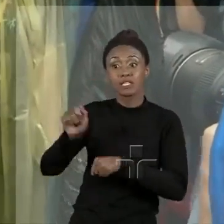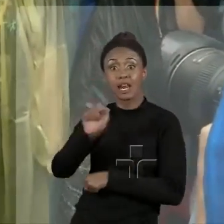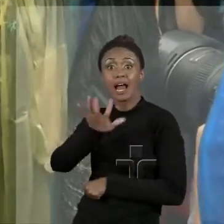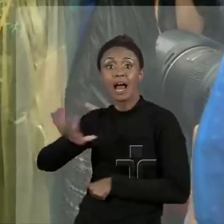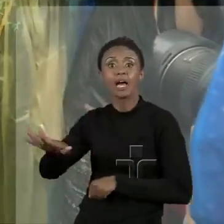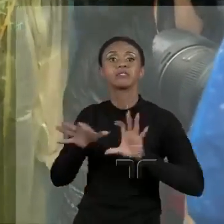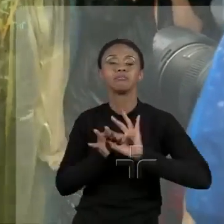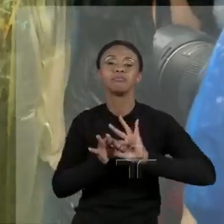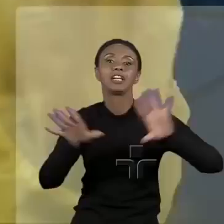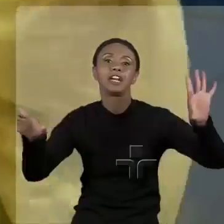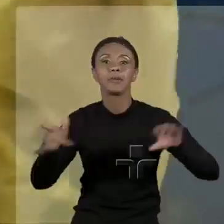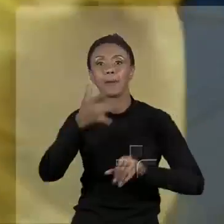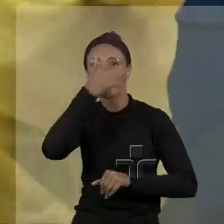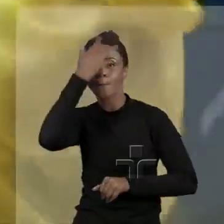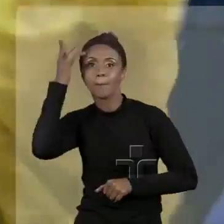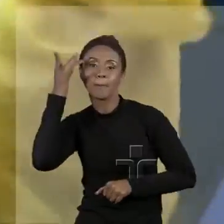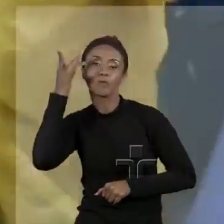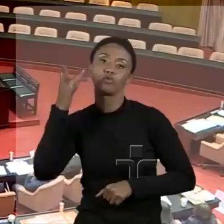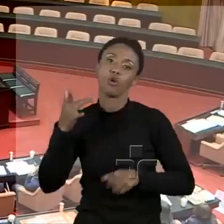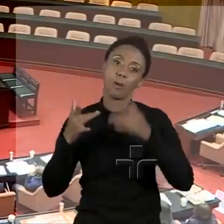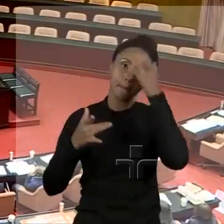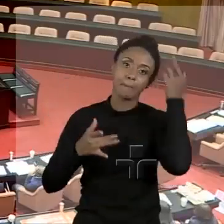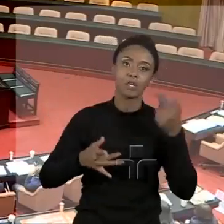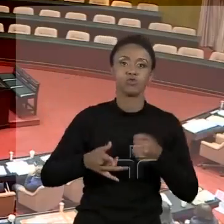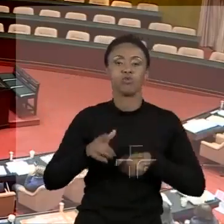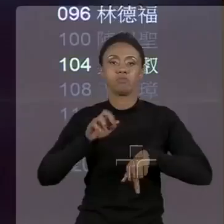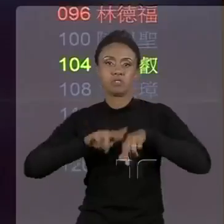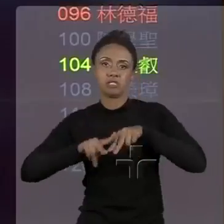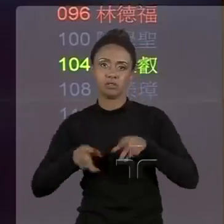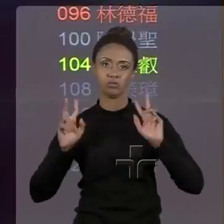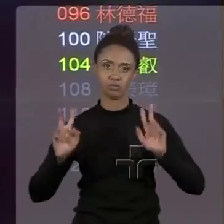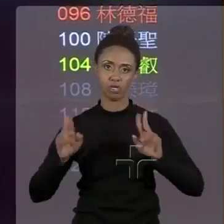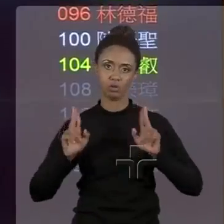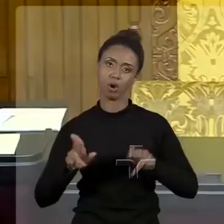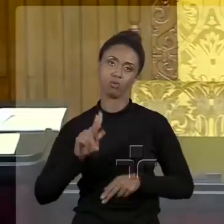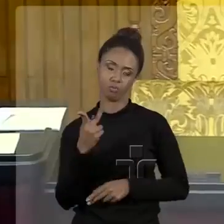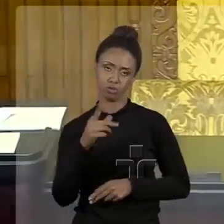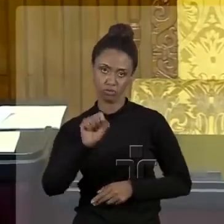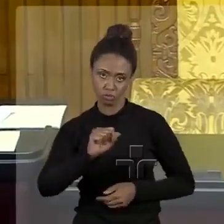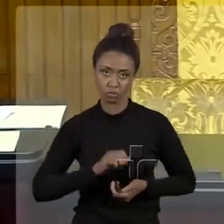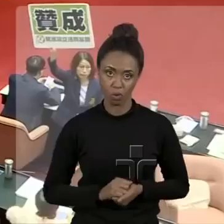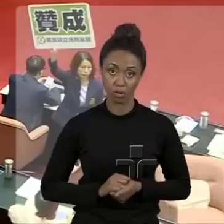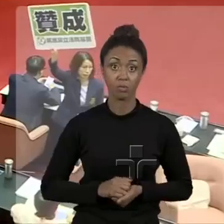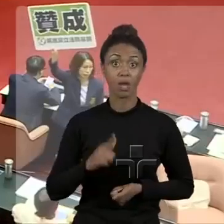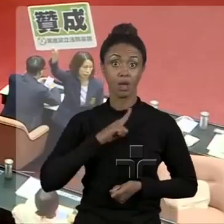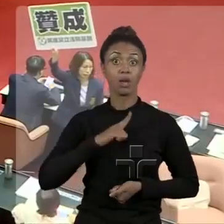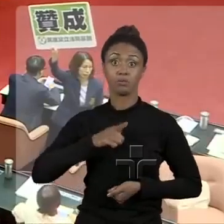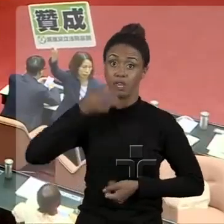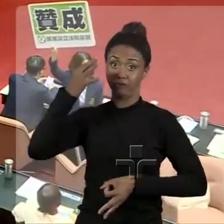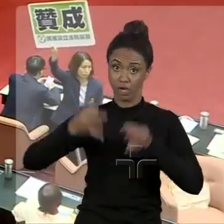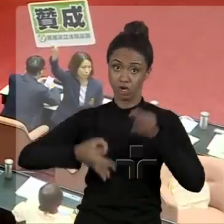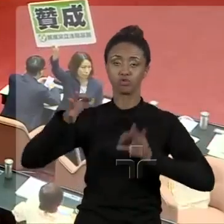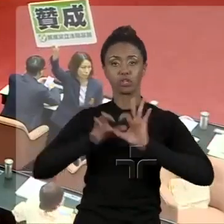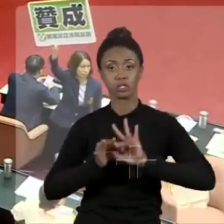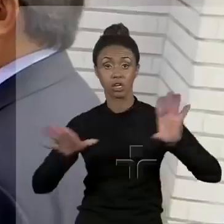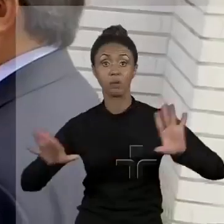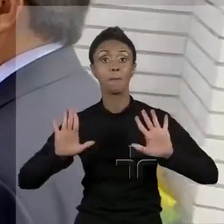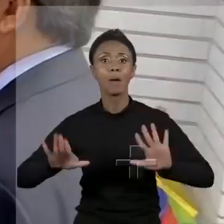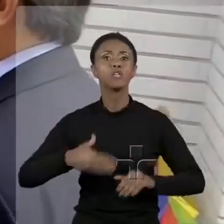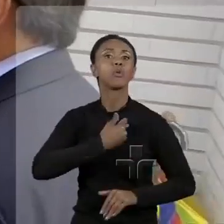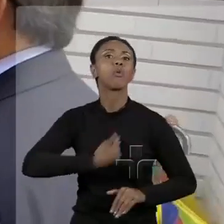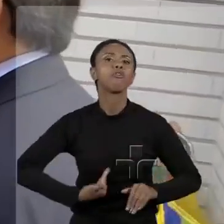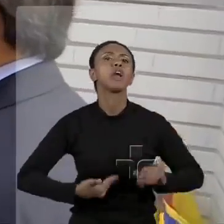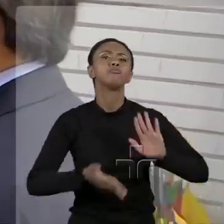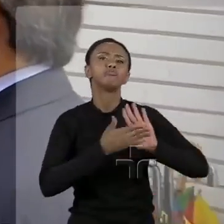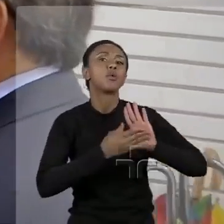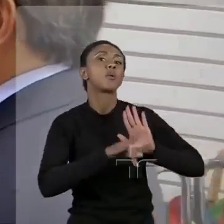entre pessoas do mesmo sexo. A decisão foi aprovada pelo parlamento. O governo propôs a lei